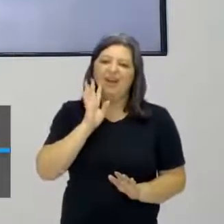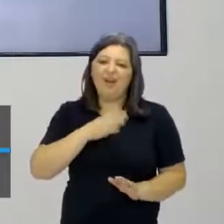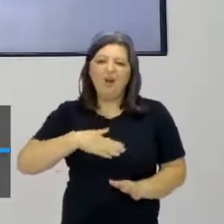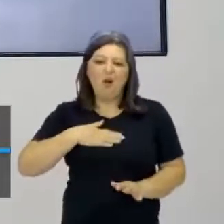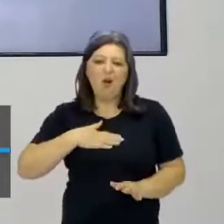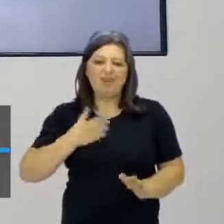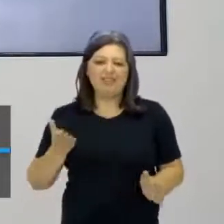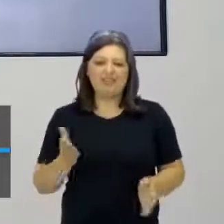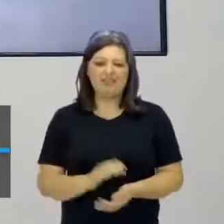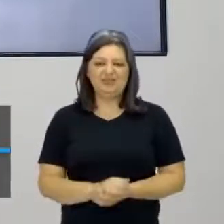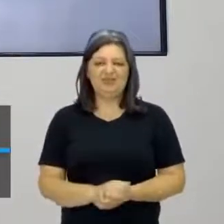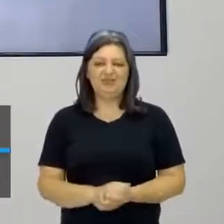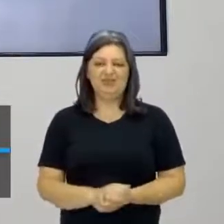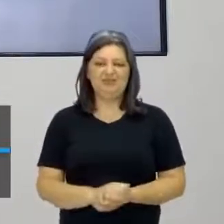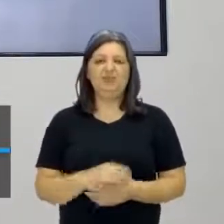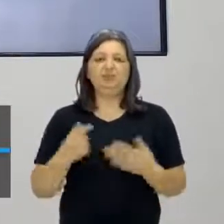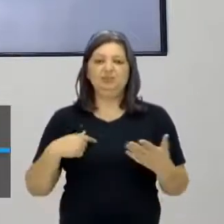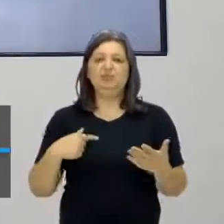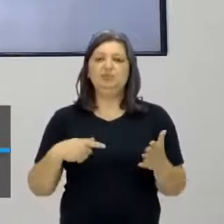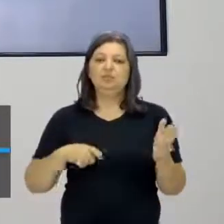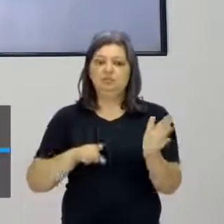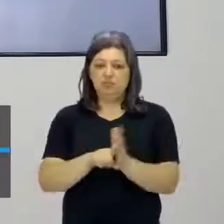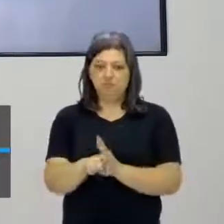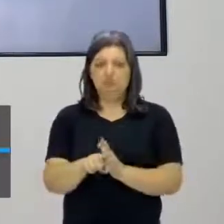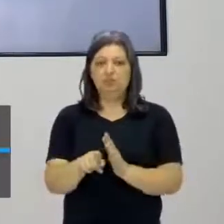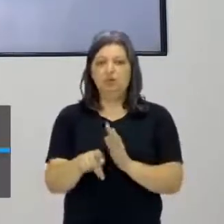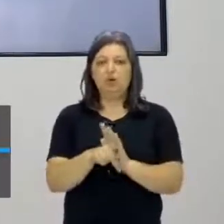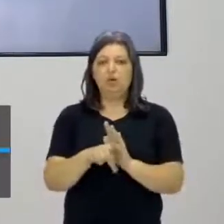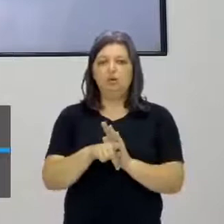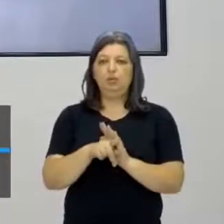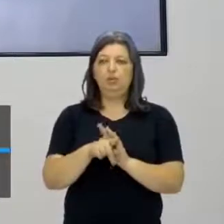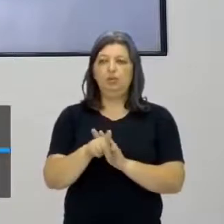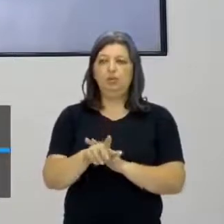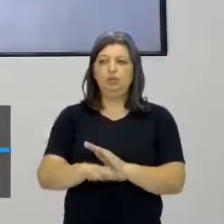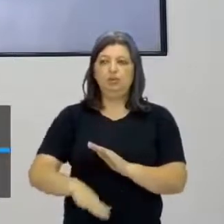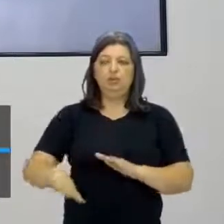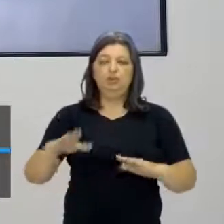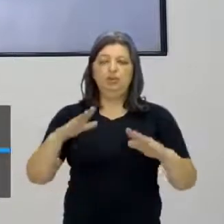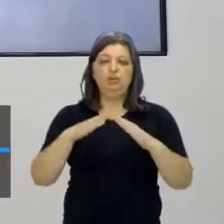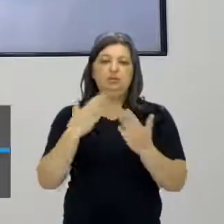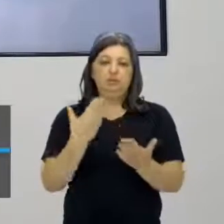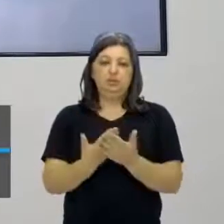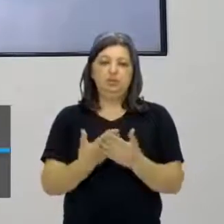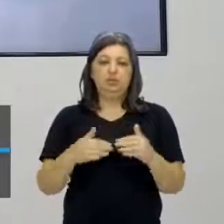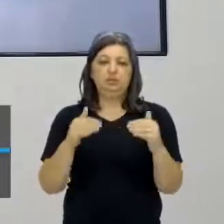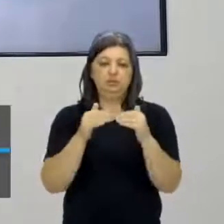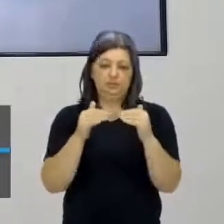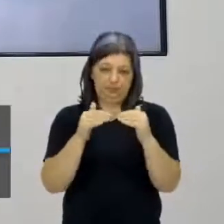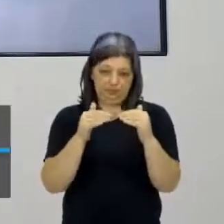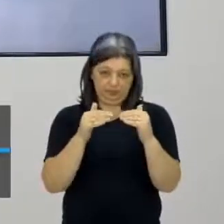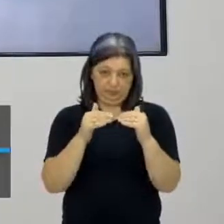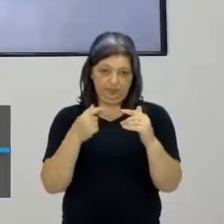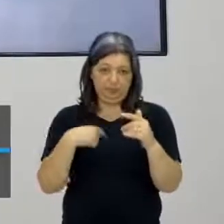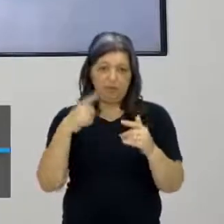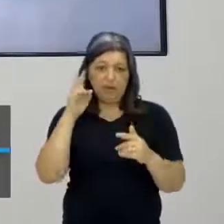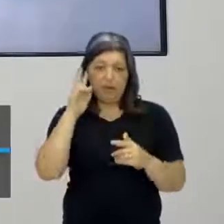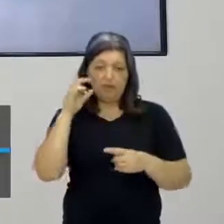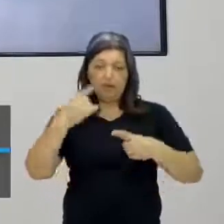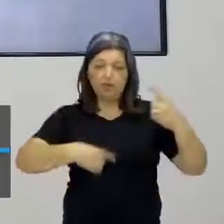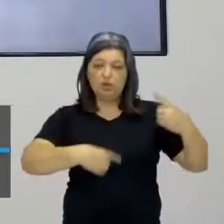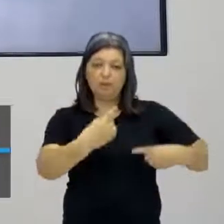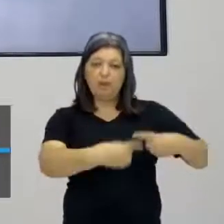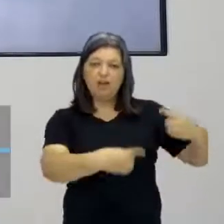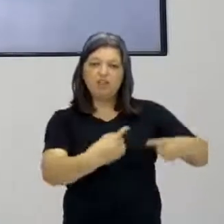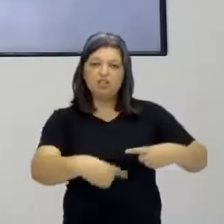não vai dar tempo de passarmos as perguntas, vocês façam na escola, conversem com o professor, discordem de mim, concordem comigo, legal que é o debate. Olha só,